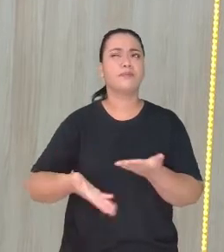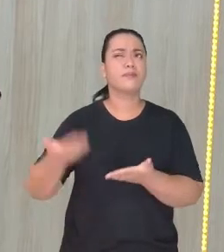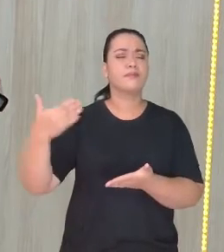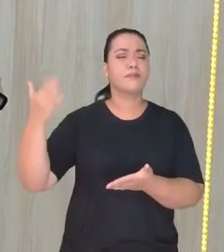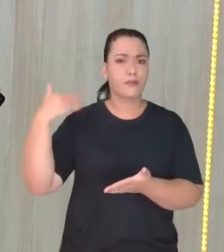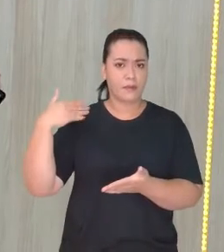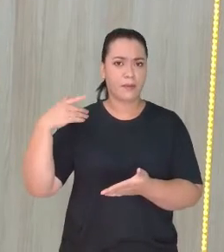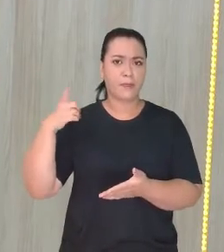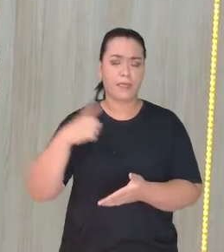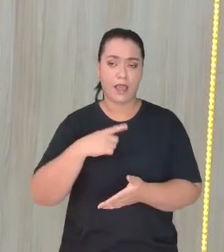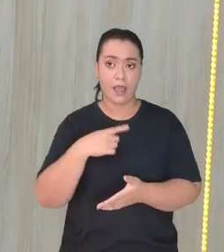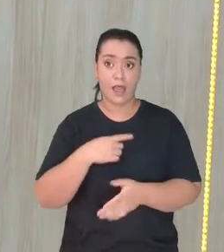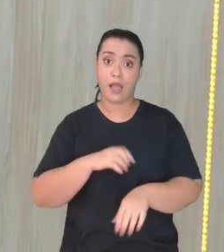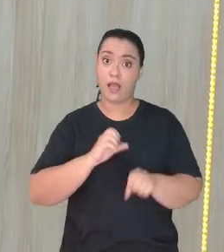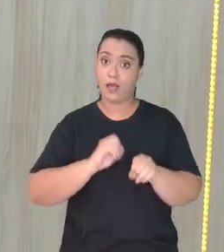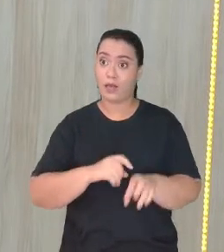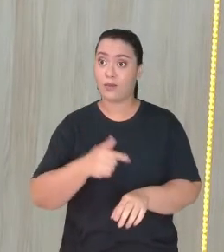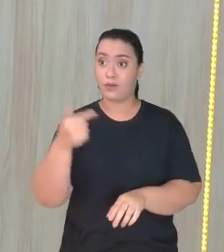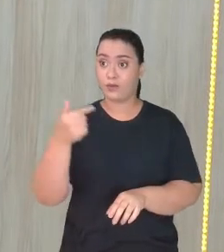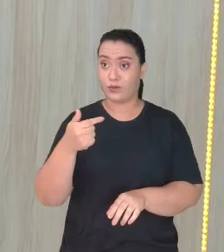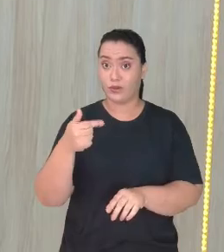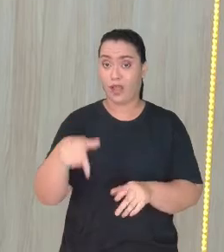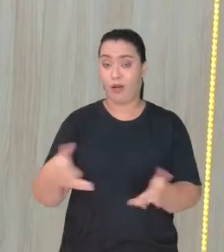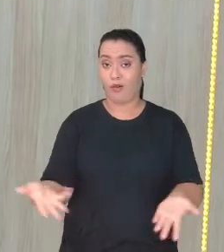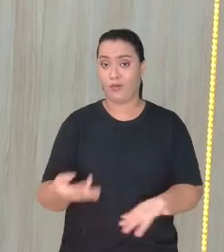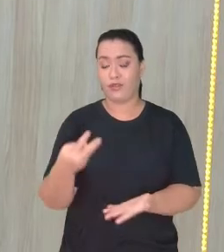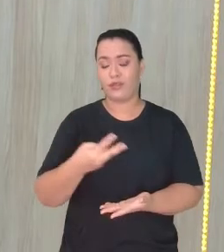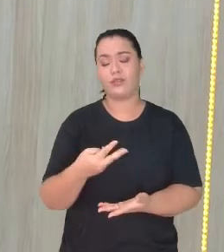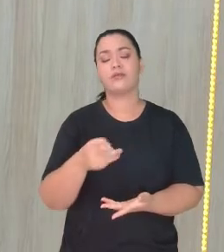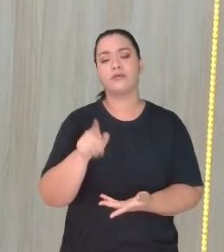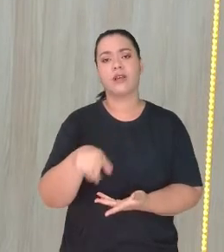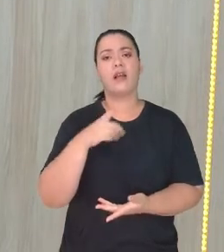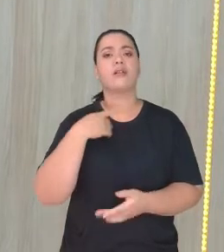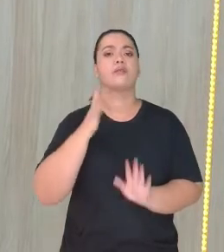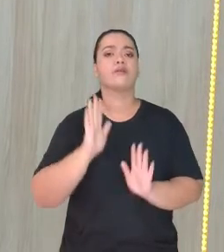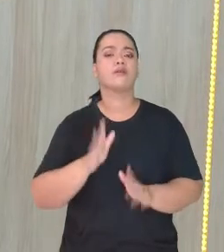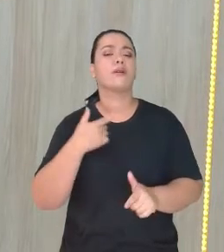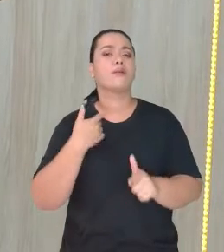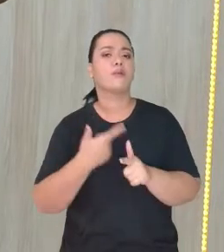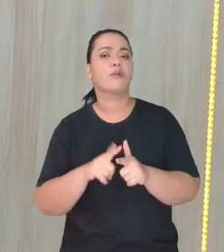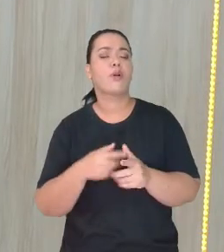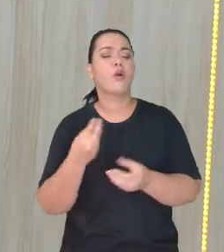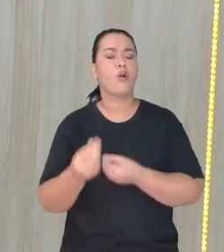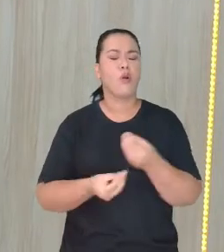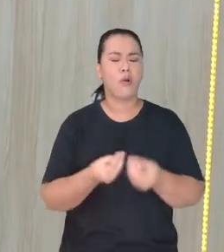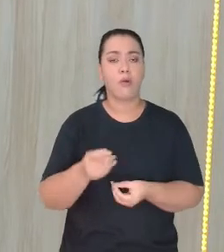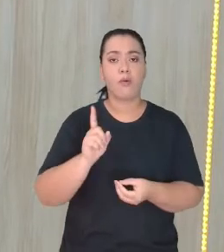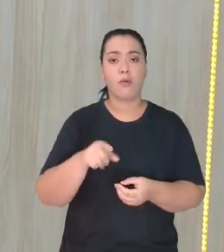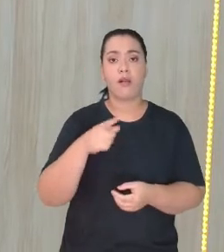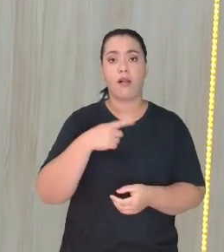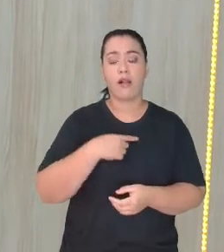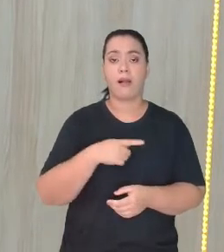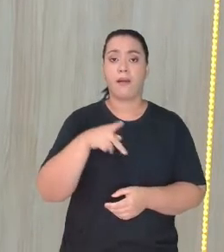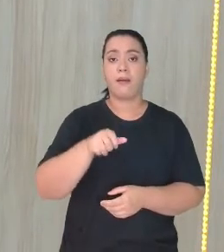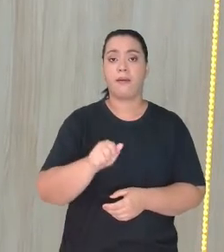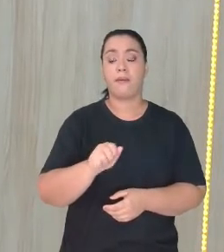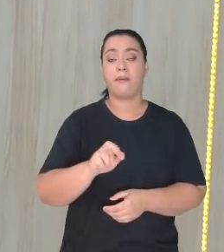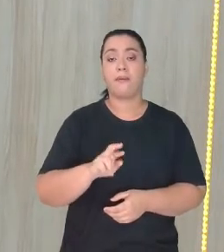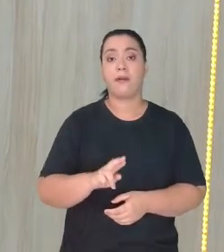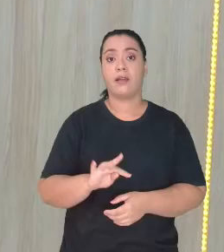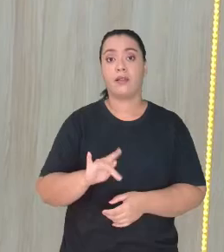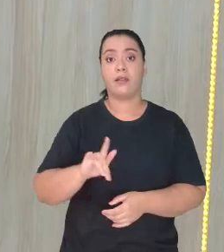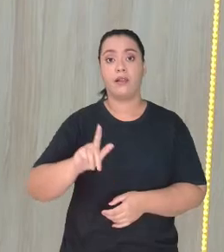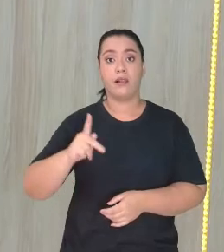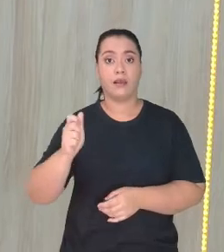né, na nossa aula 2, falamos sobre problemas envolvendo partilhas e hoje a gente vai continuar com essa